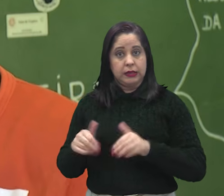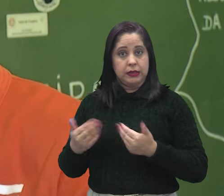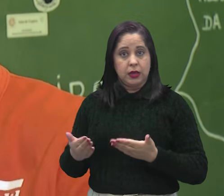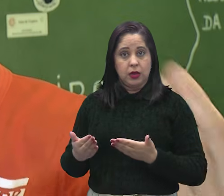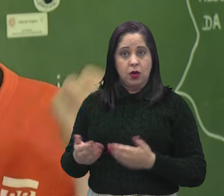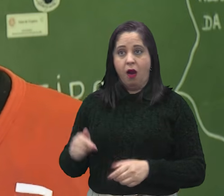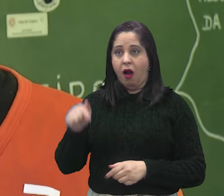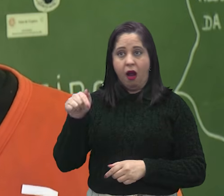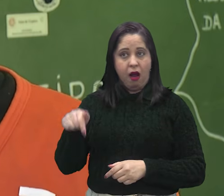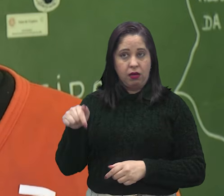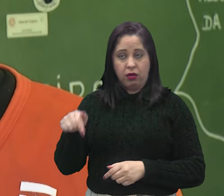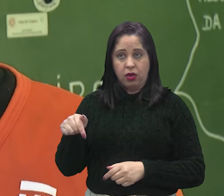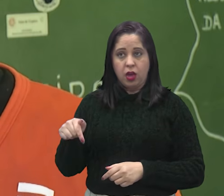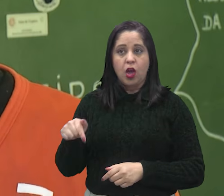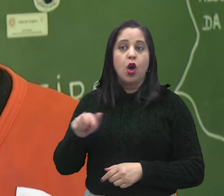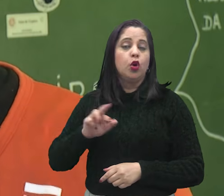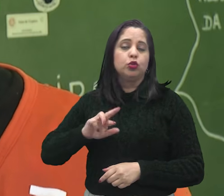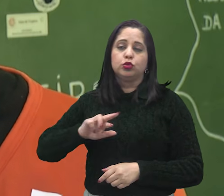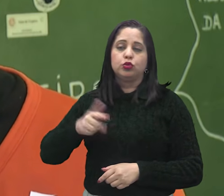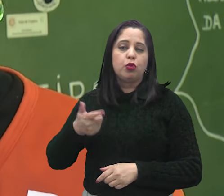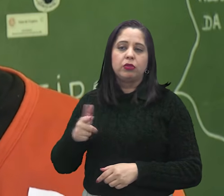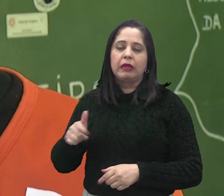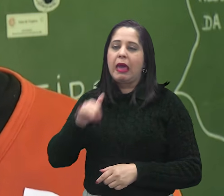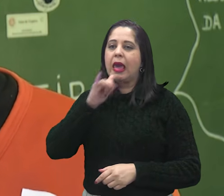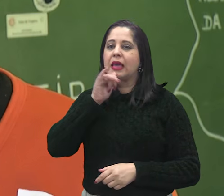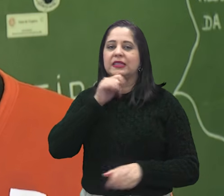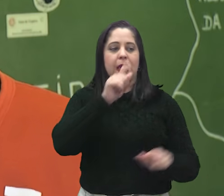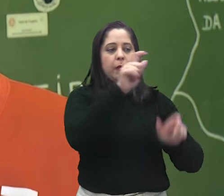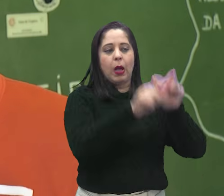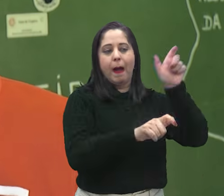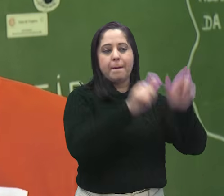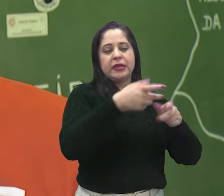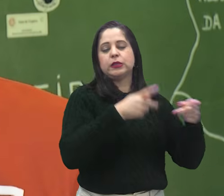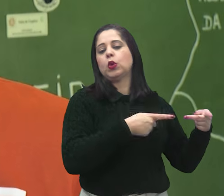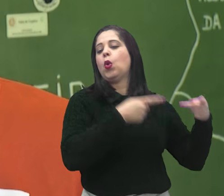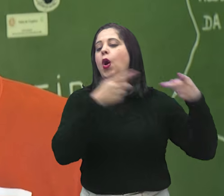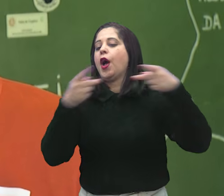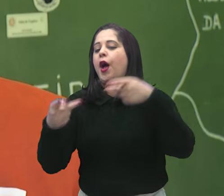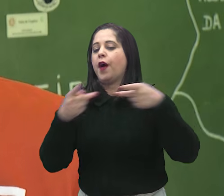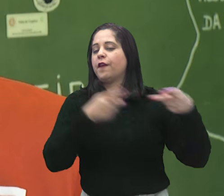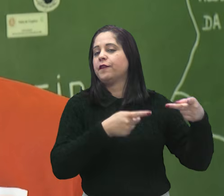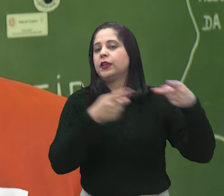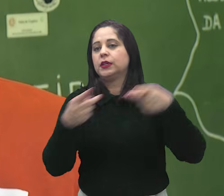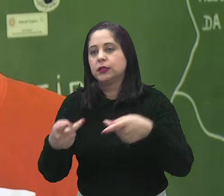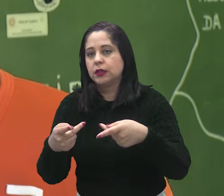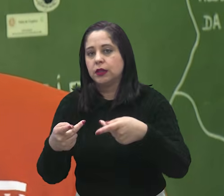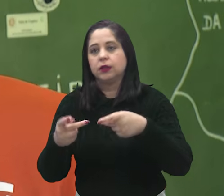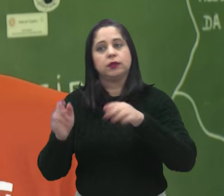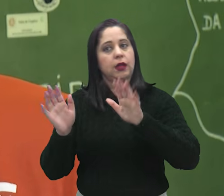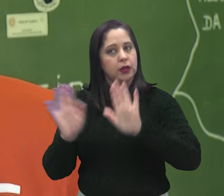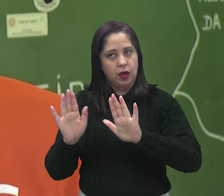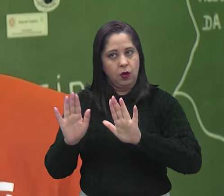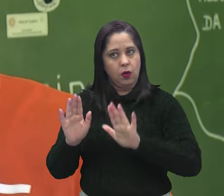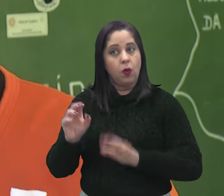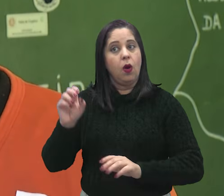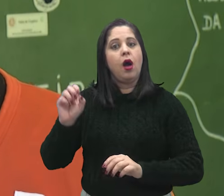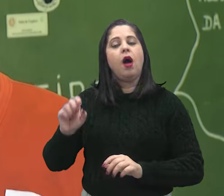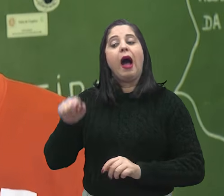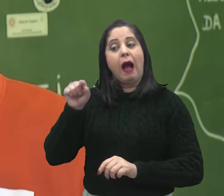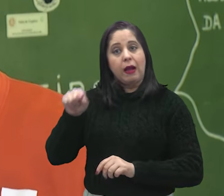de visitantes. A gente trabalha com uma comunidade de pessoas participantes, né? Por isso é